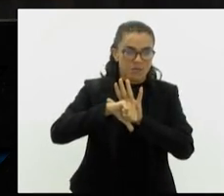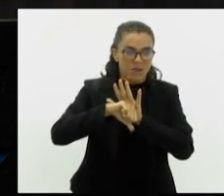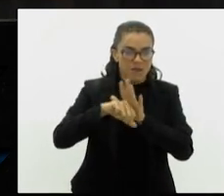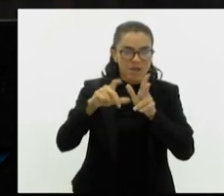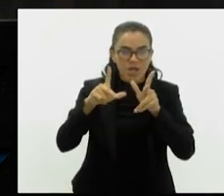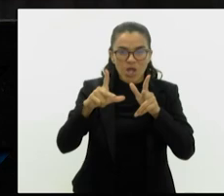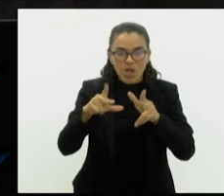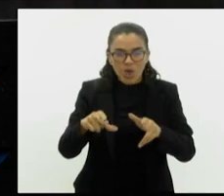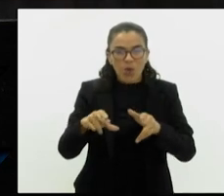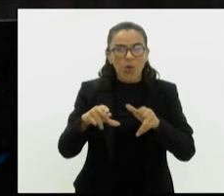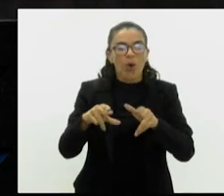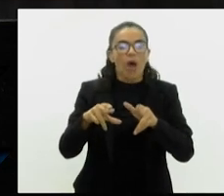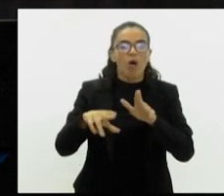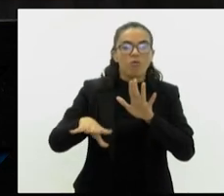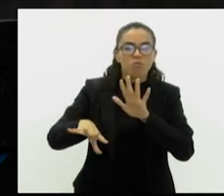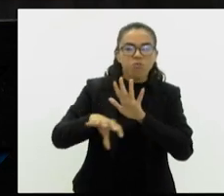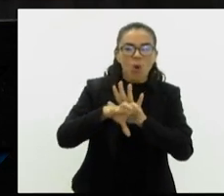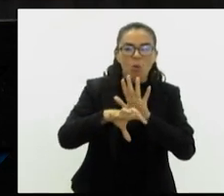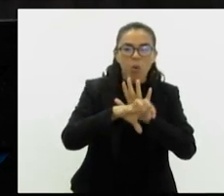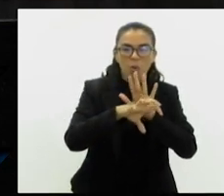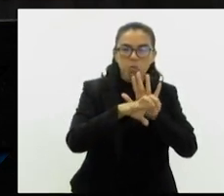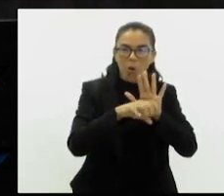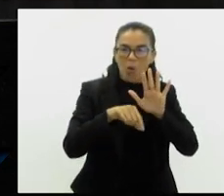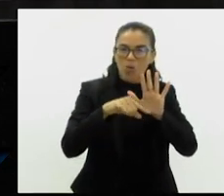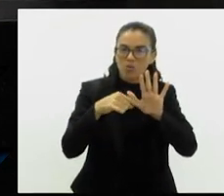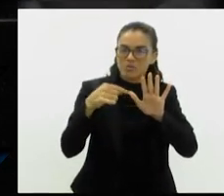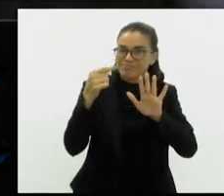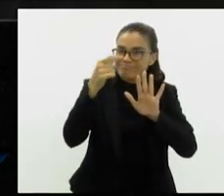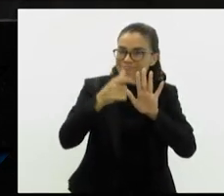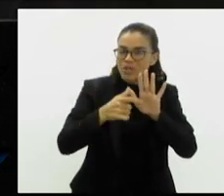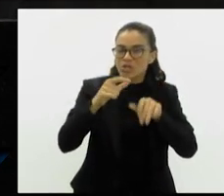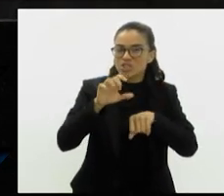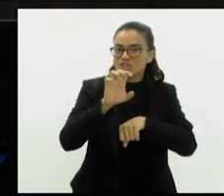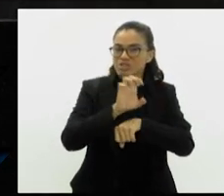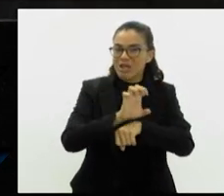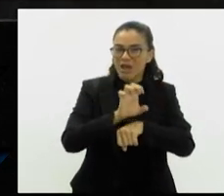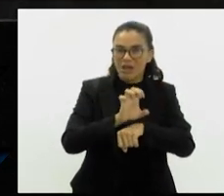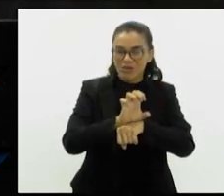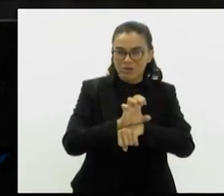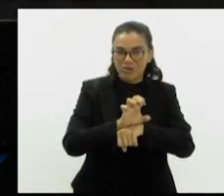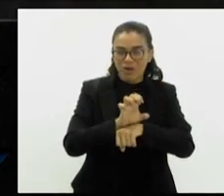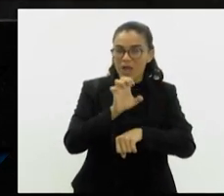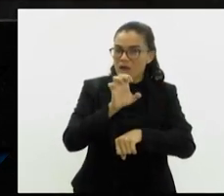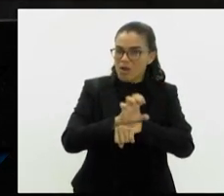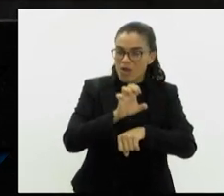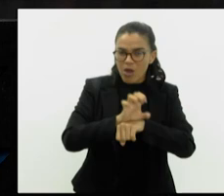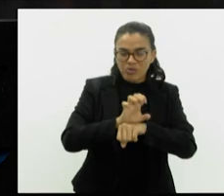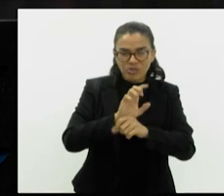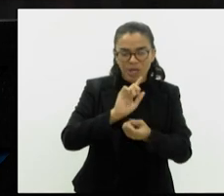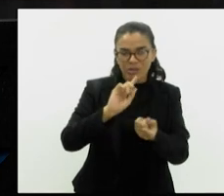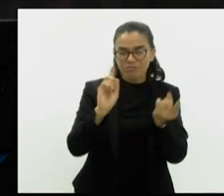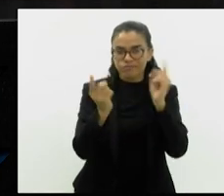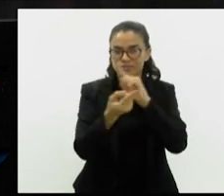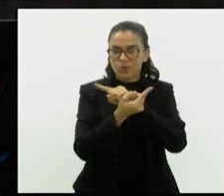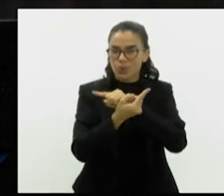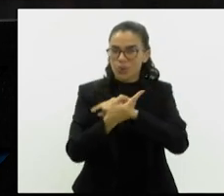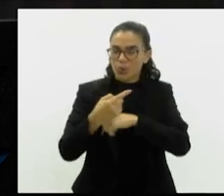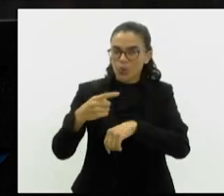no estado eu ouvi isso diversas vezes é o estado que se infiltrou no